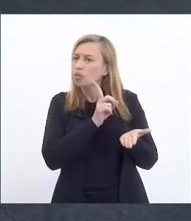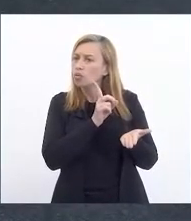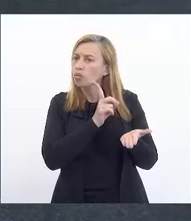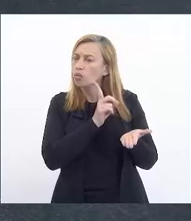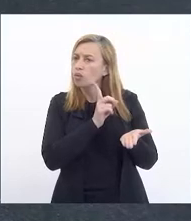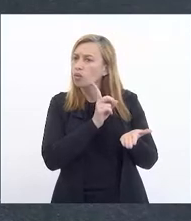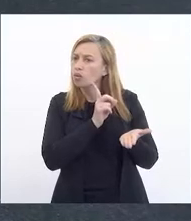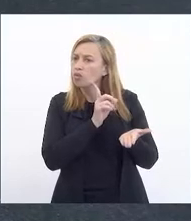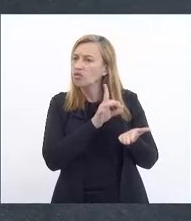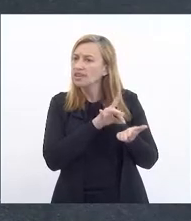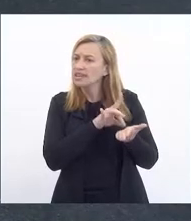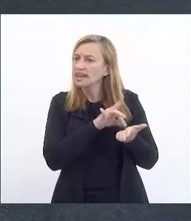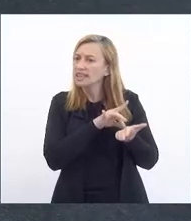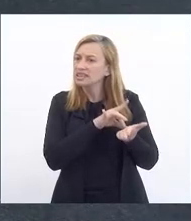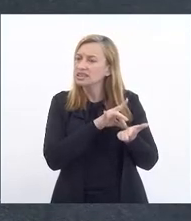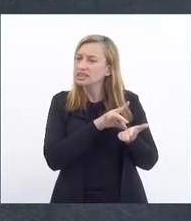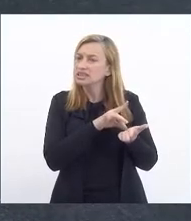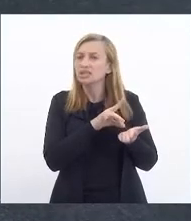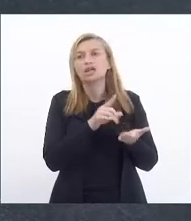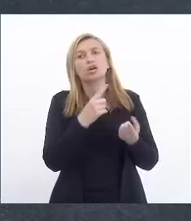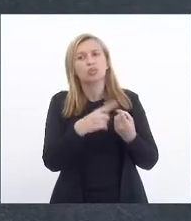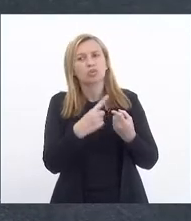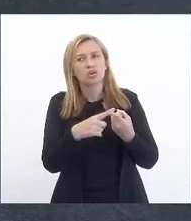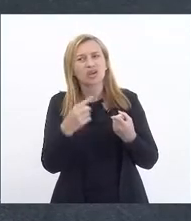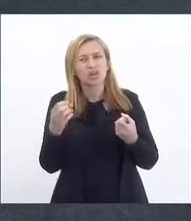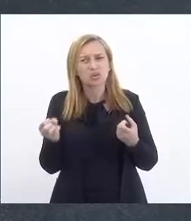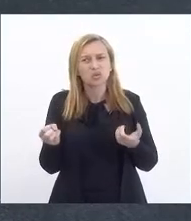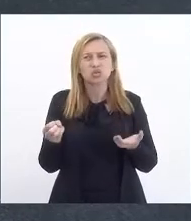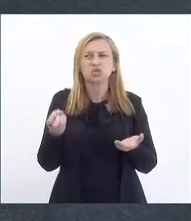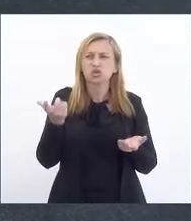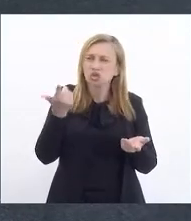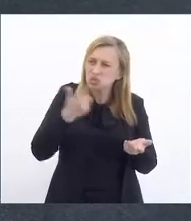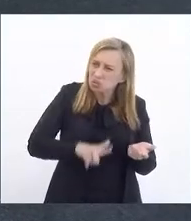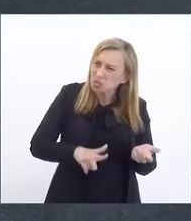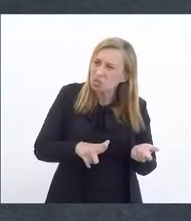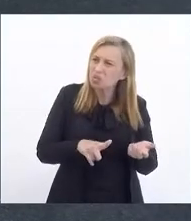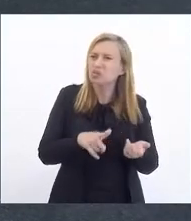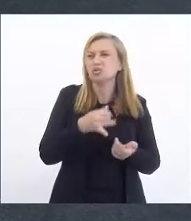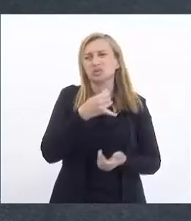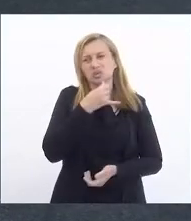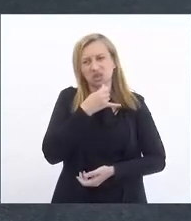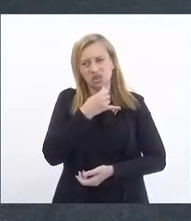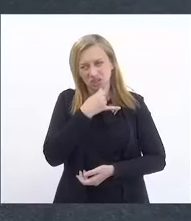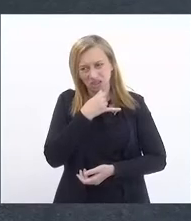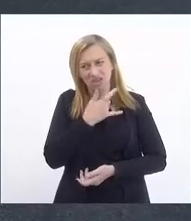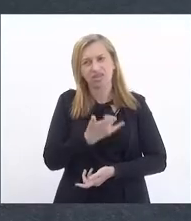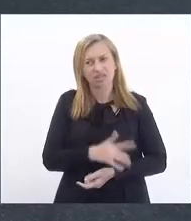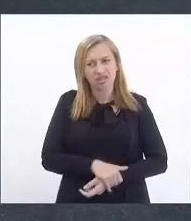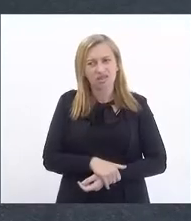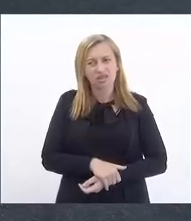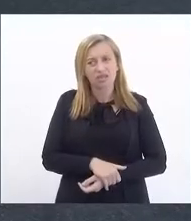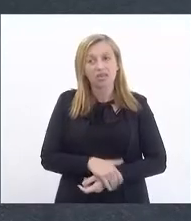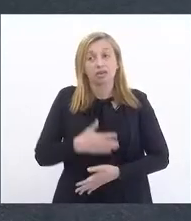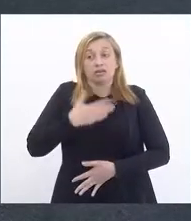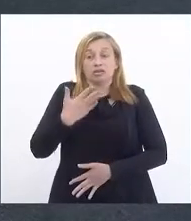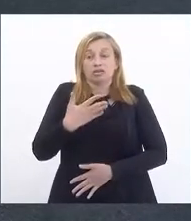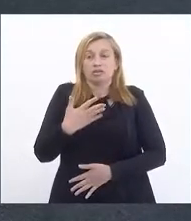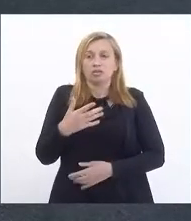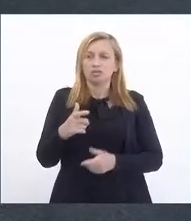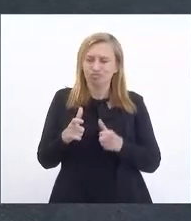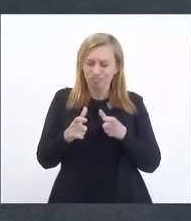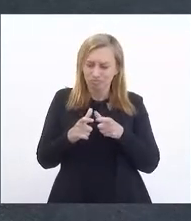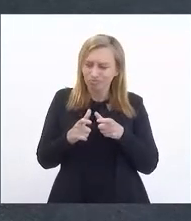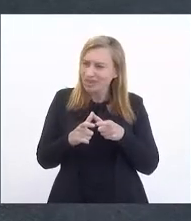a gente não tenha essa nova decepção agora nos causa muito espanto que uma pequena